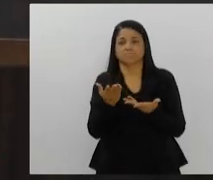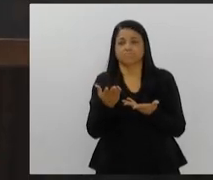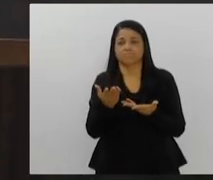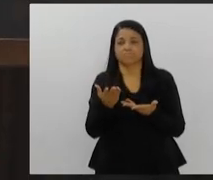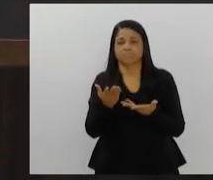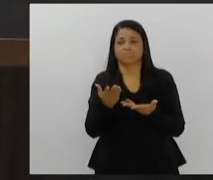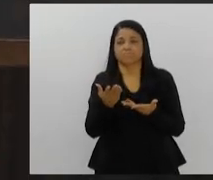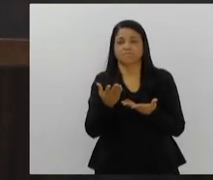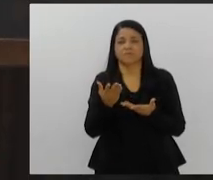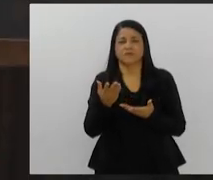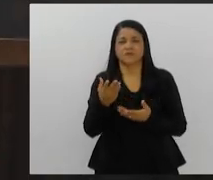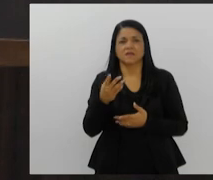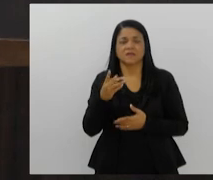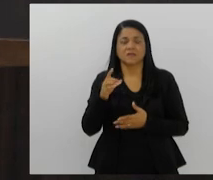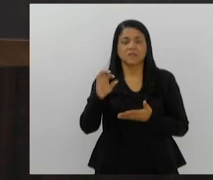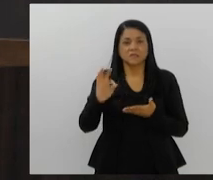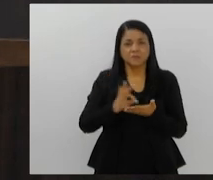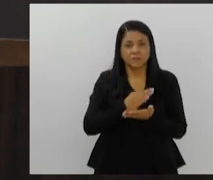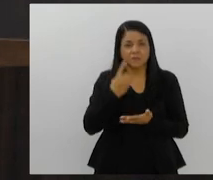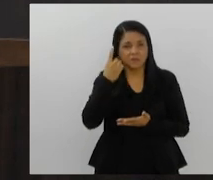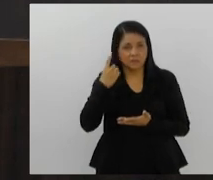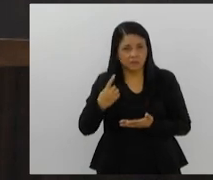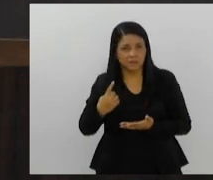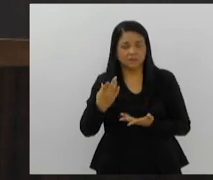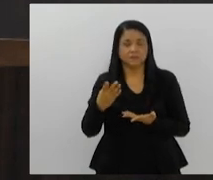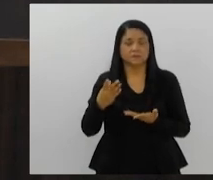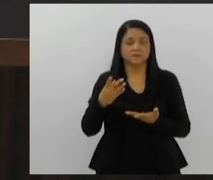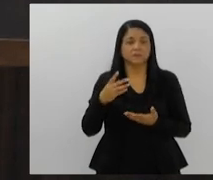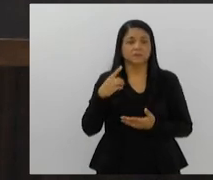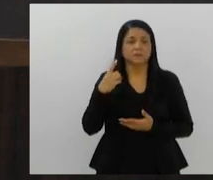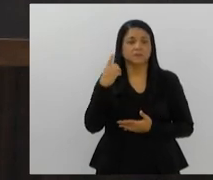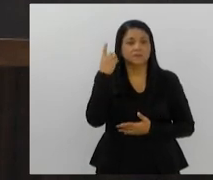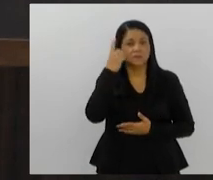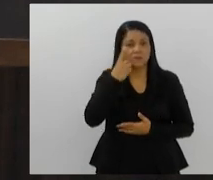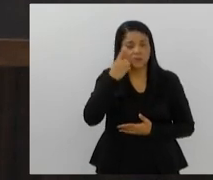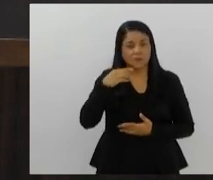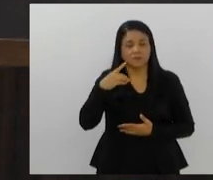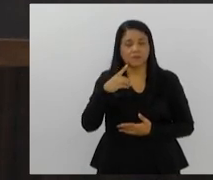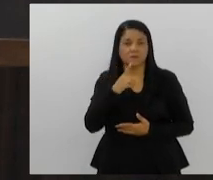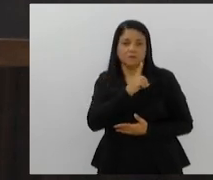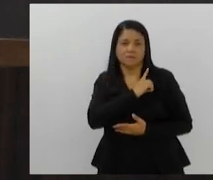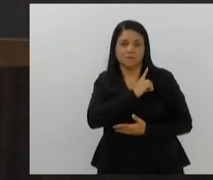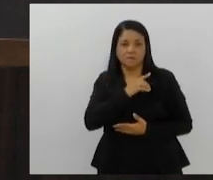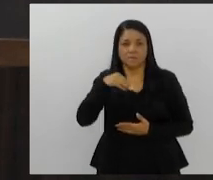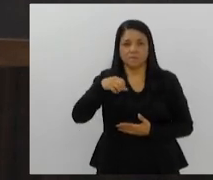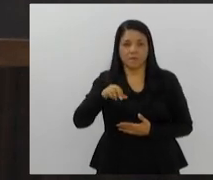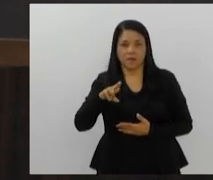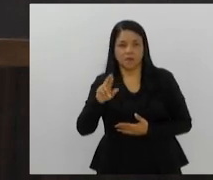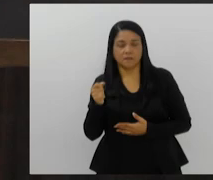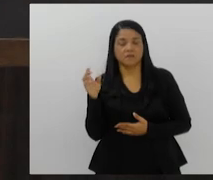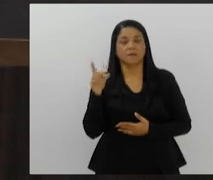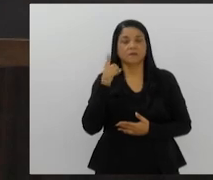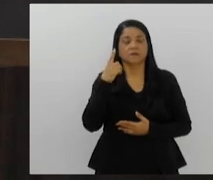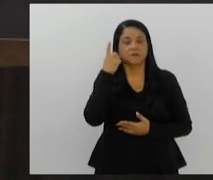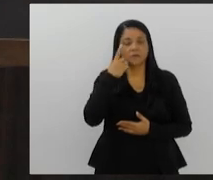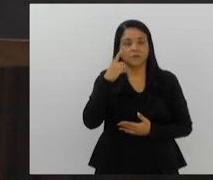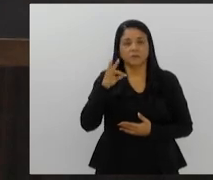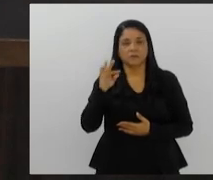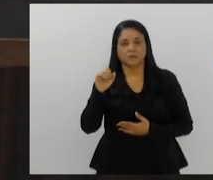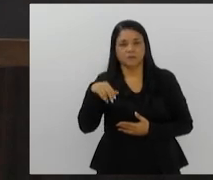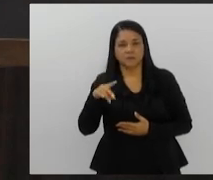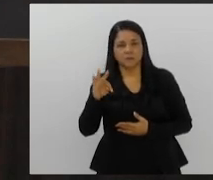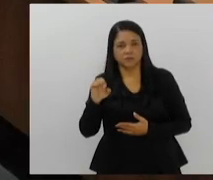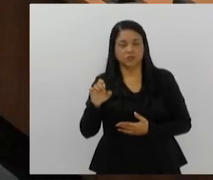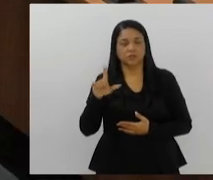a deputada Dani já está escrita, deputada Marta Rocha, deputado Tande, deputada Lucinha,